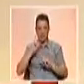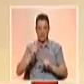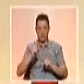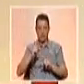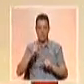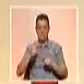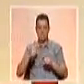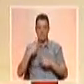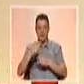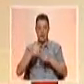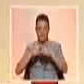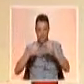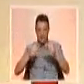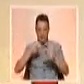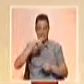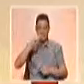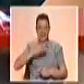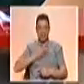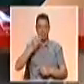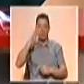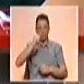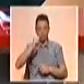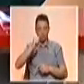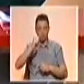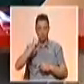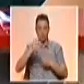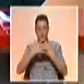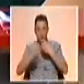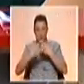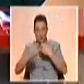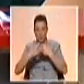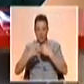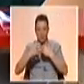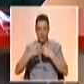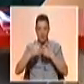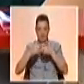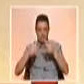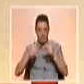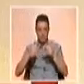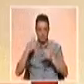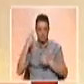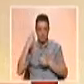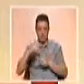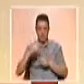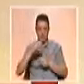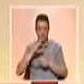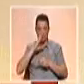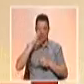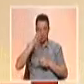do deserto. São os cedros e que são plantas suculentas e que realmente há a